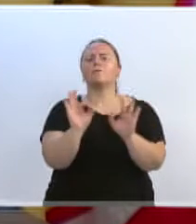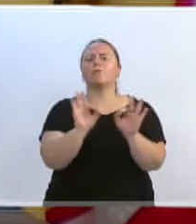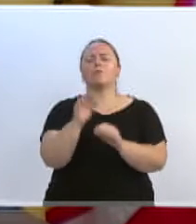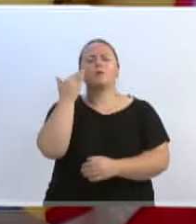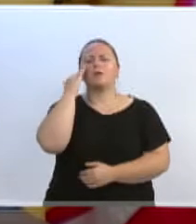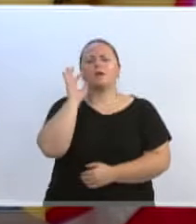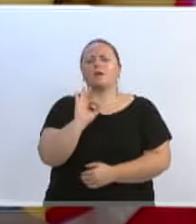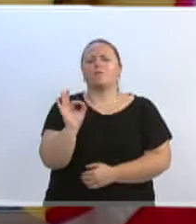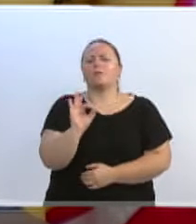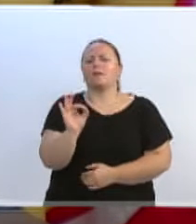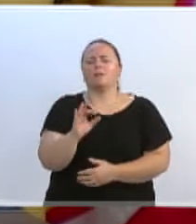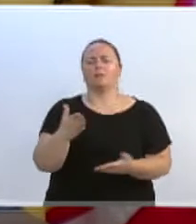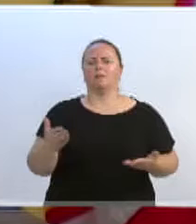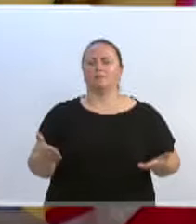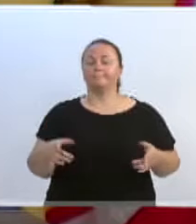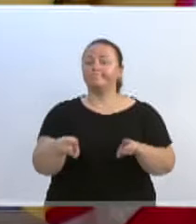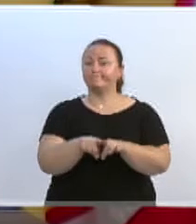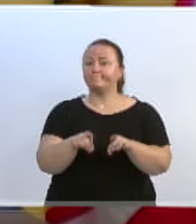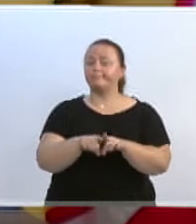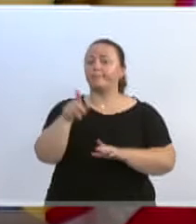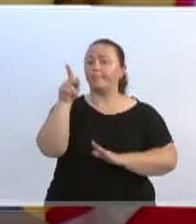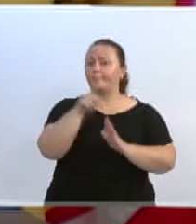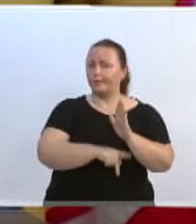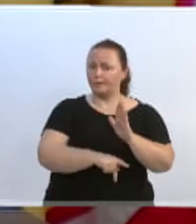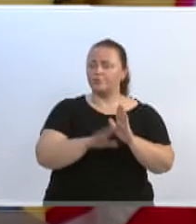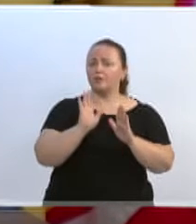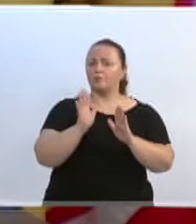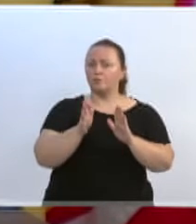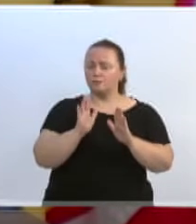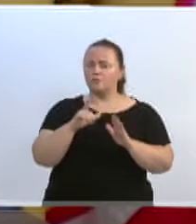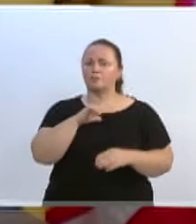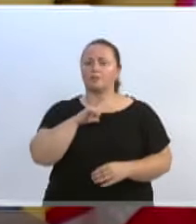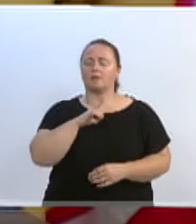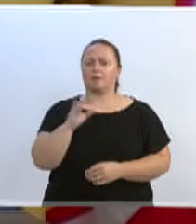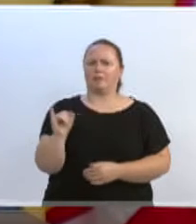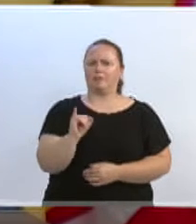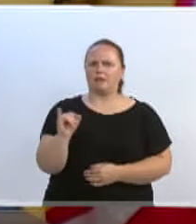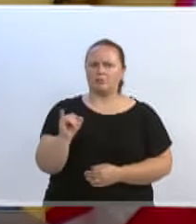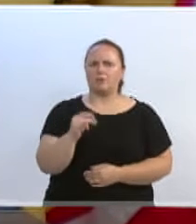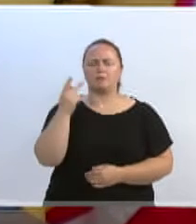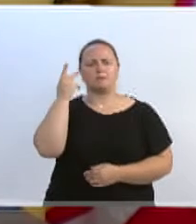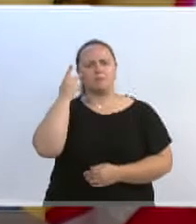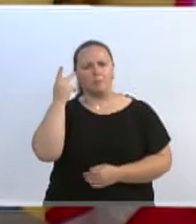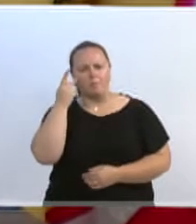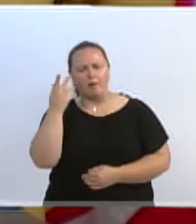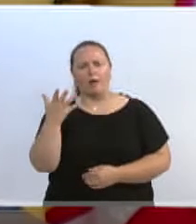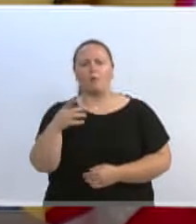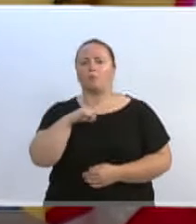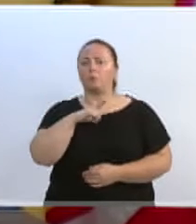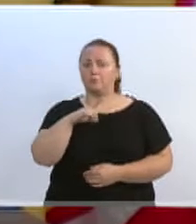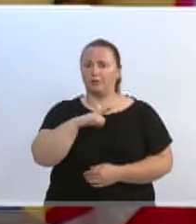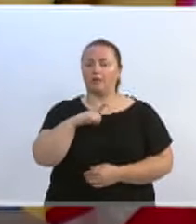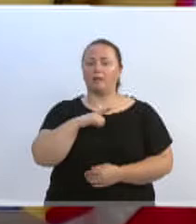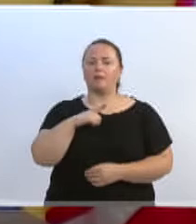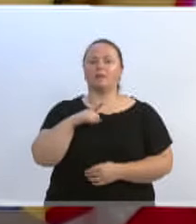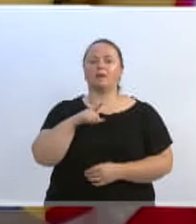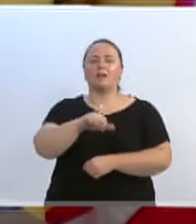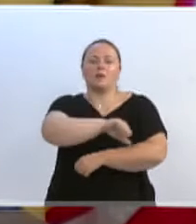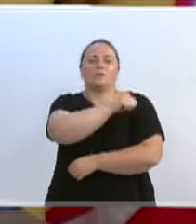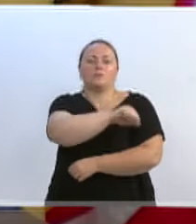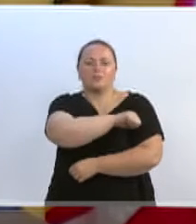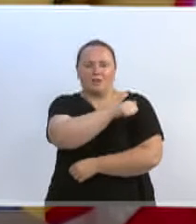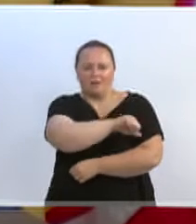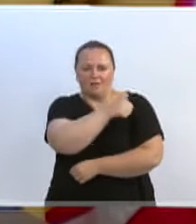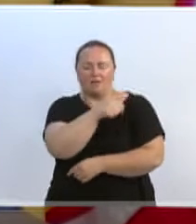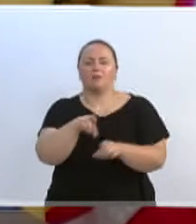prefeito. E, inclusive, são projetos que nós temos na cidade de Itajaí, nós temos em São Paulo, nós temos em Petrópolis, no Rio de Janeiro, e